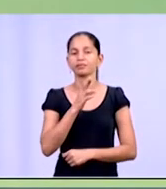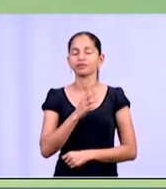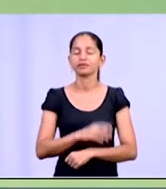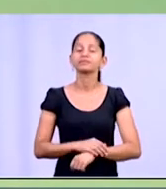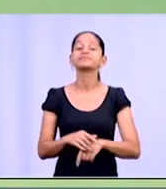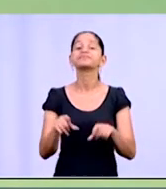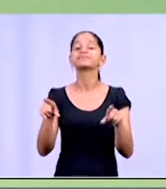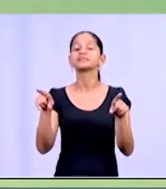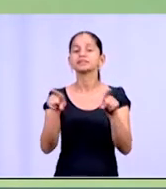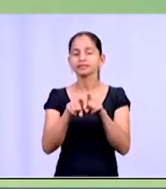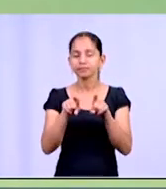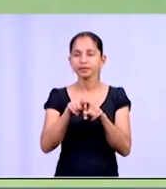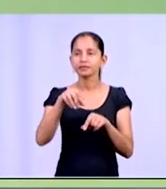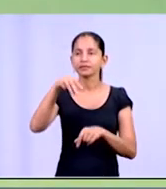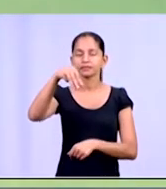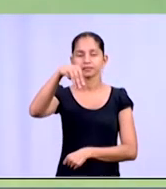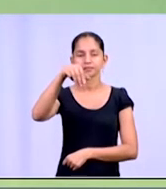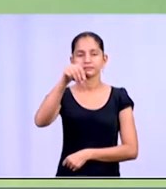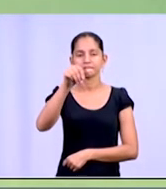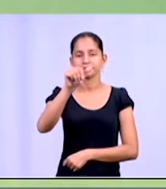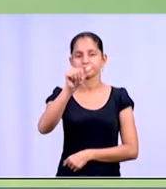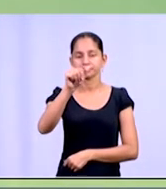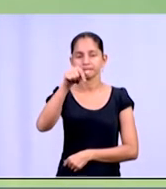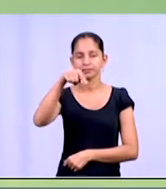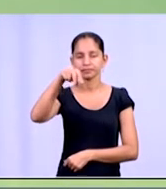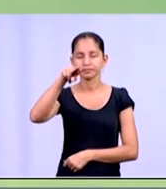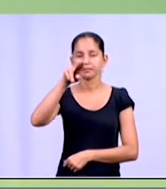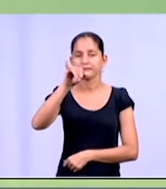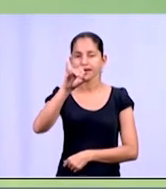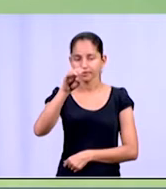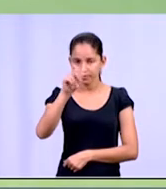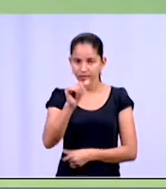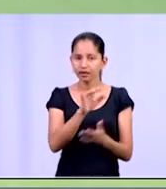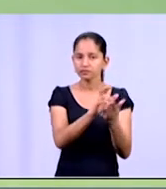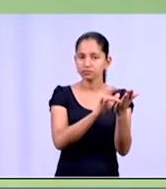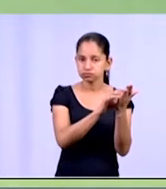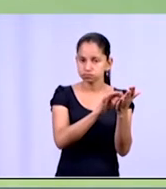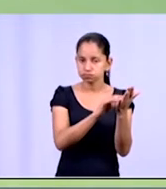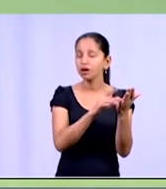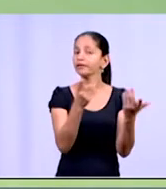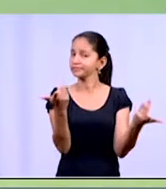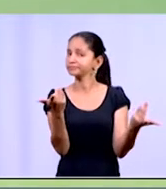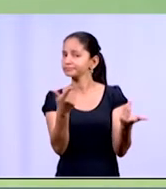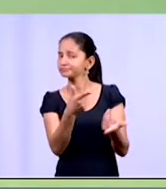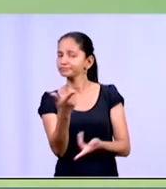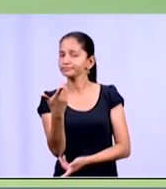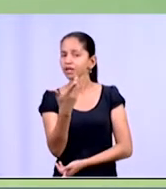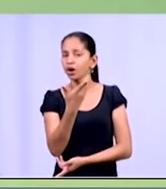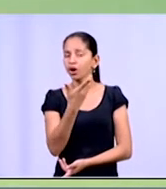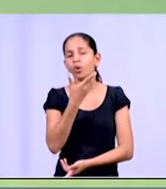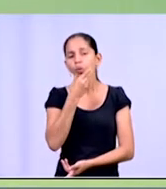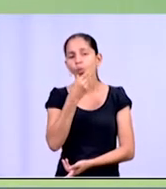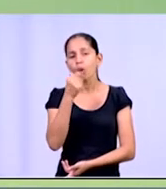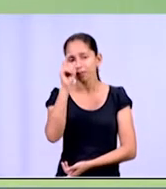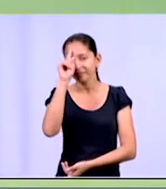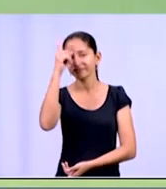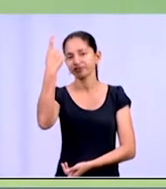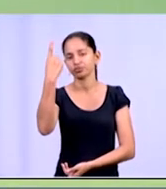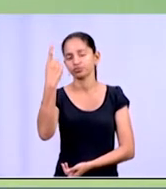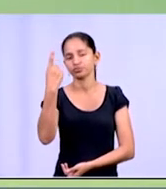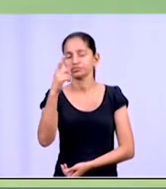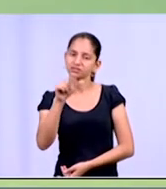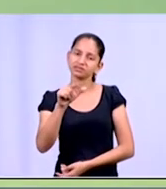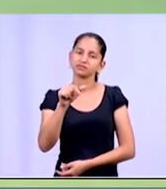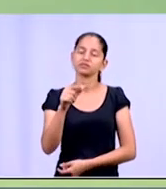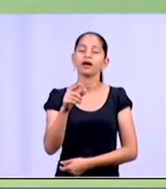máquina, verdadeiramente, a máquina de calcular de Blaise Pascal. Blaise Pascal é um dos ícones da história da